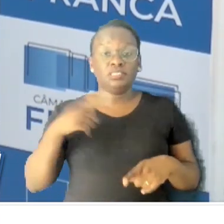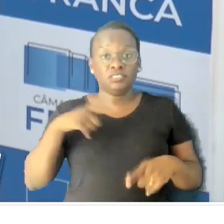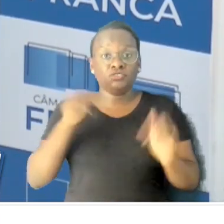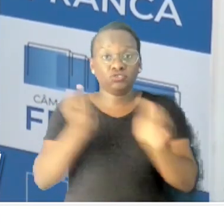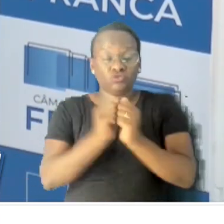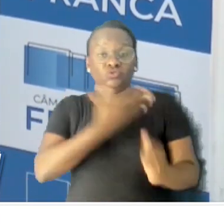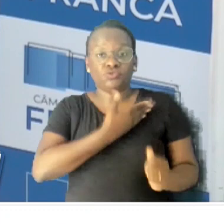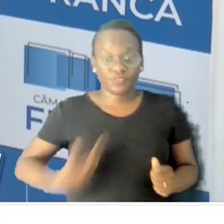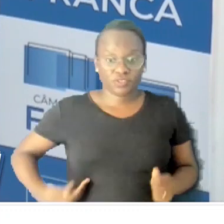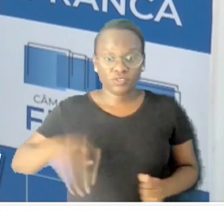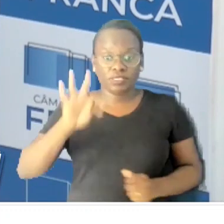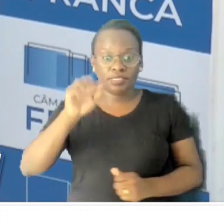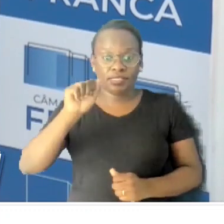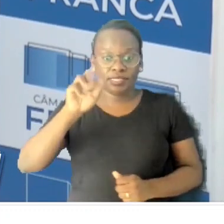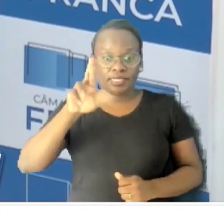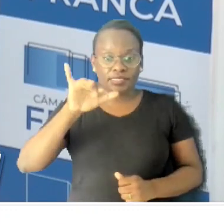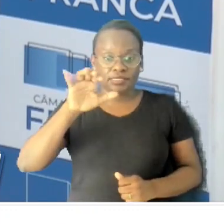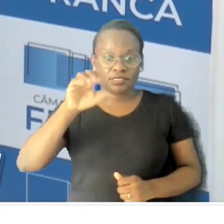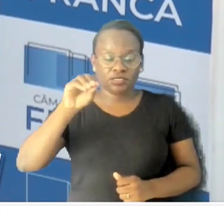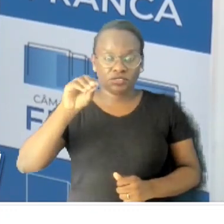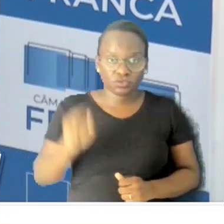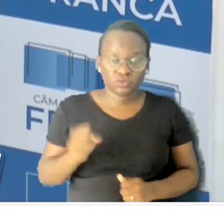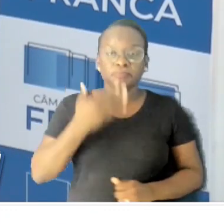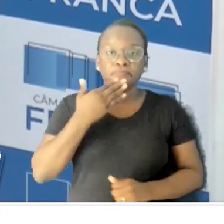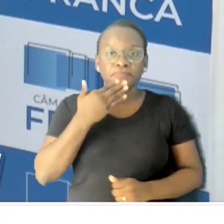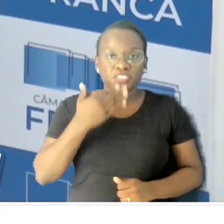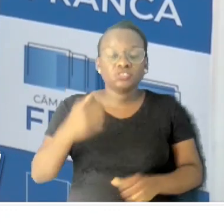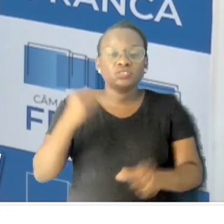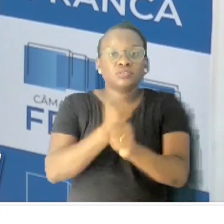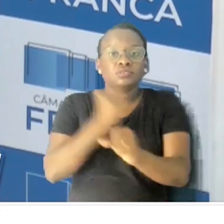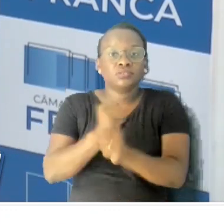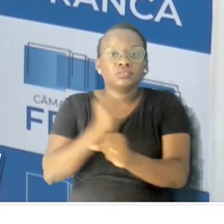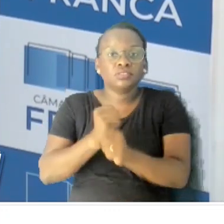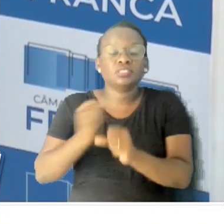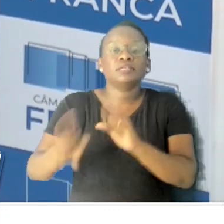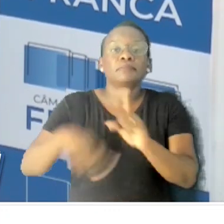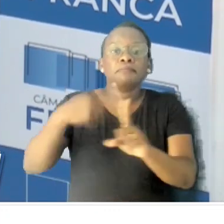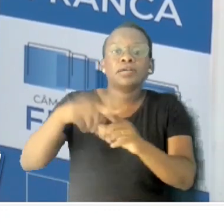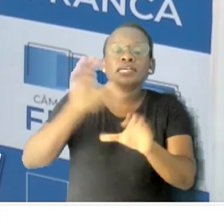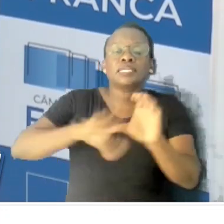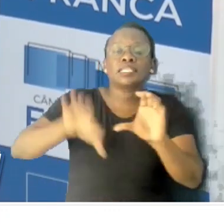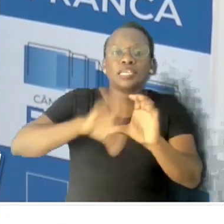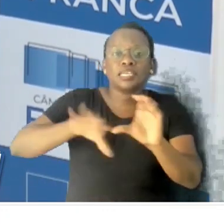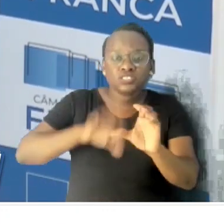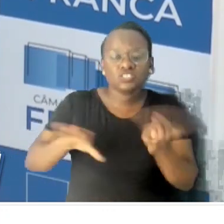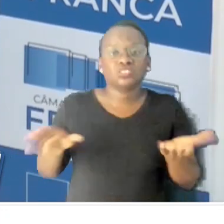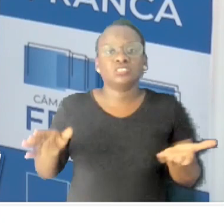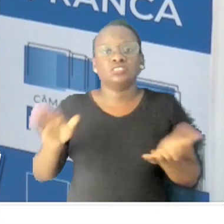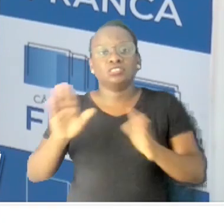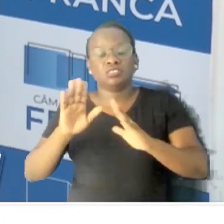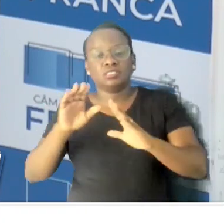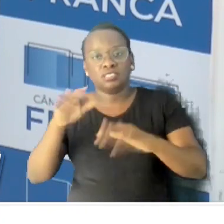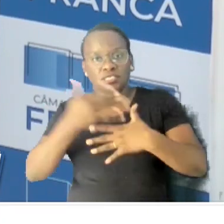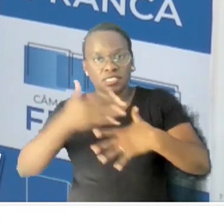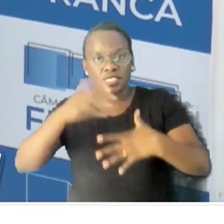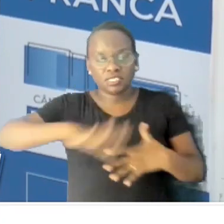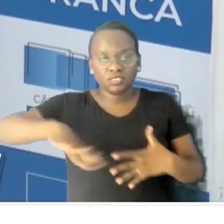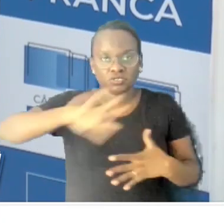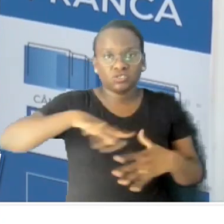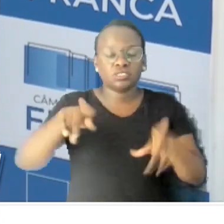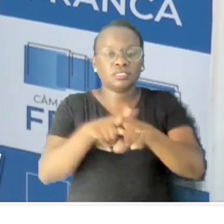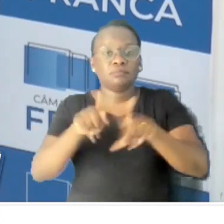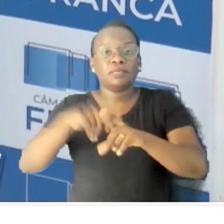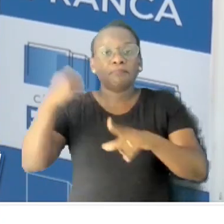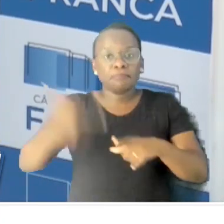Tarcísio, pedir a construção de mais creches da nossa cidade e também mais escolas.